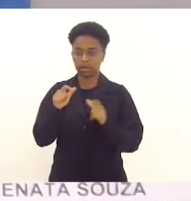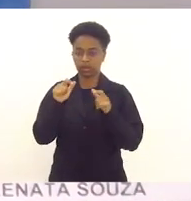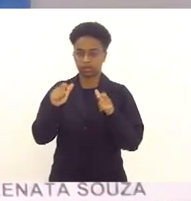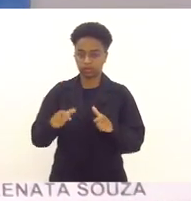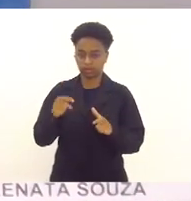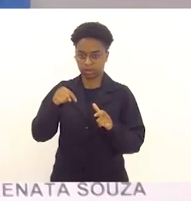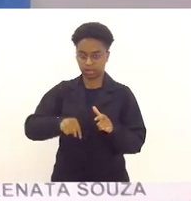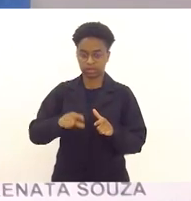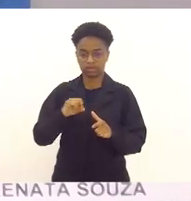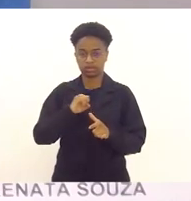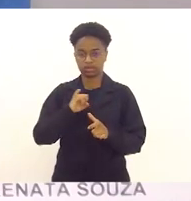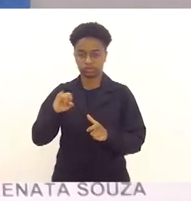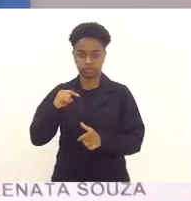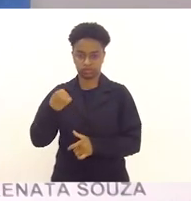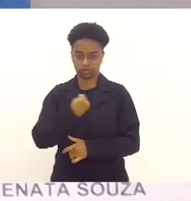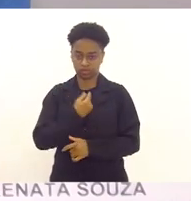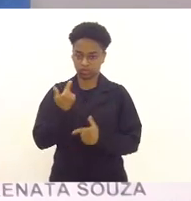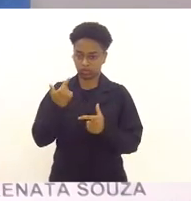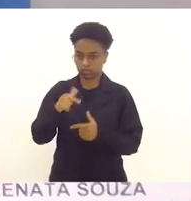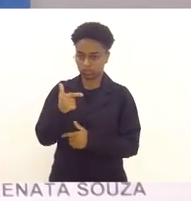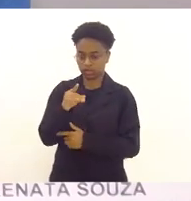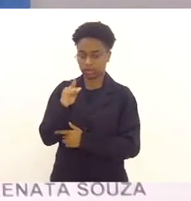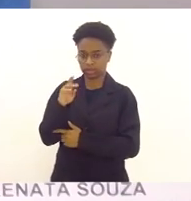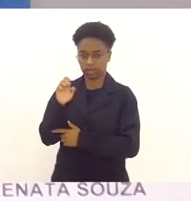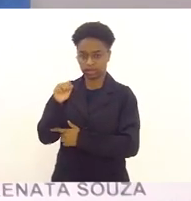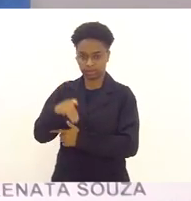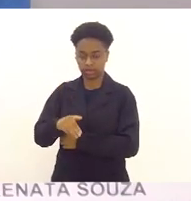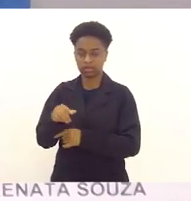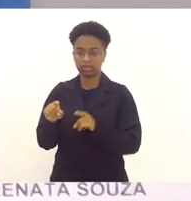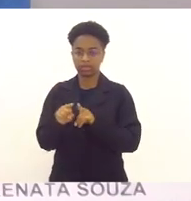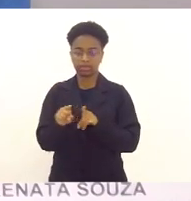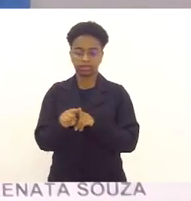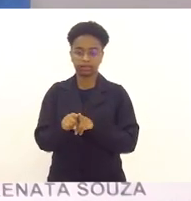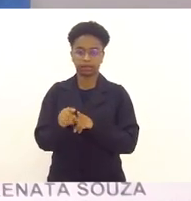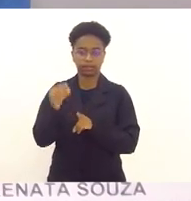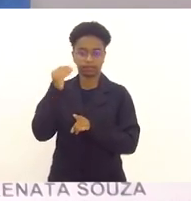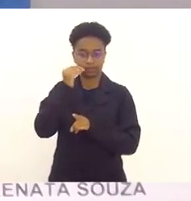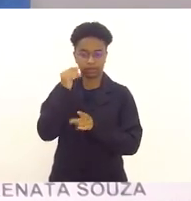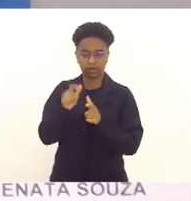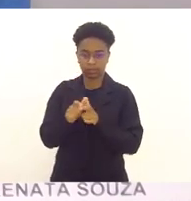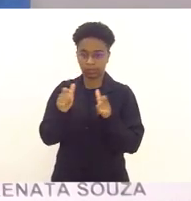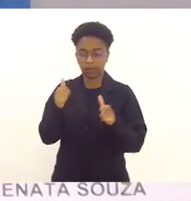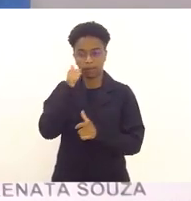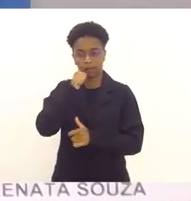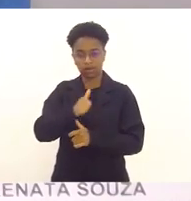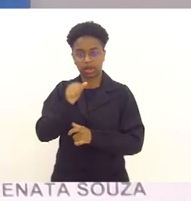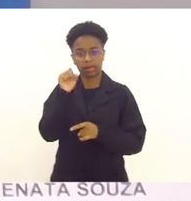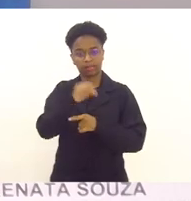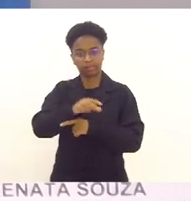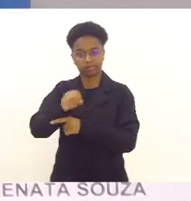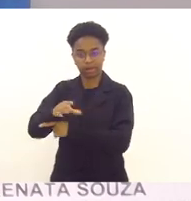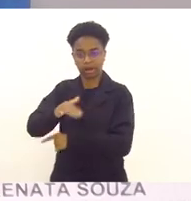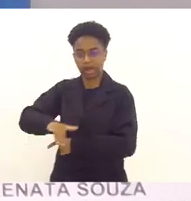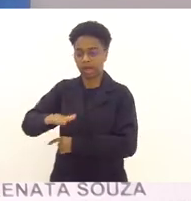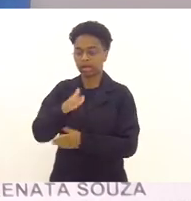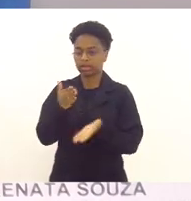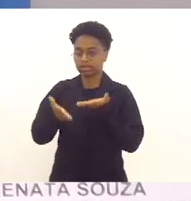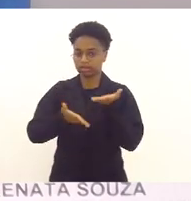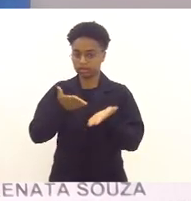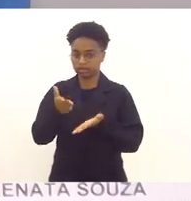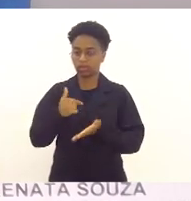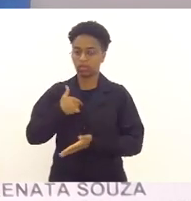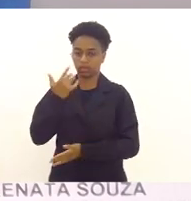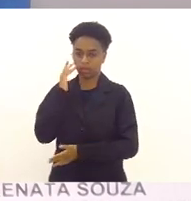não temos de antes que a gente possa ter ampliação de policiais mulheres nos atendimentos eu acho que esse